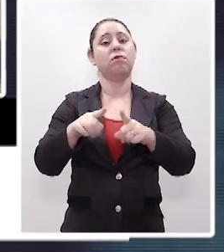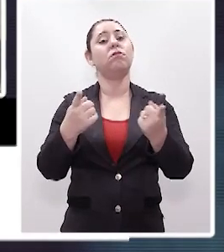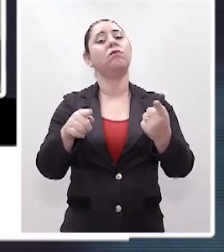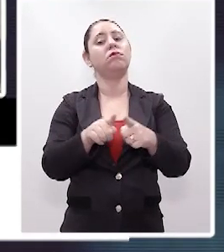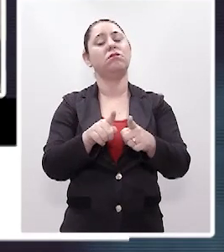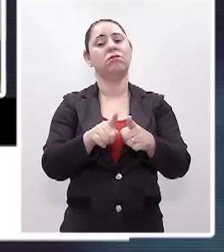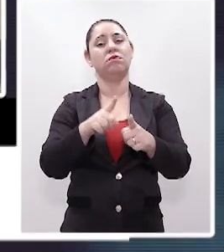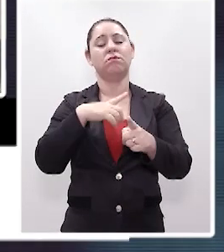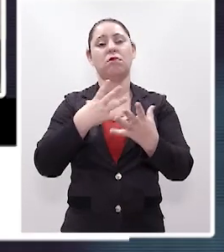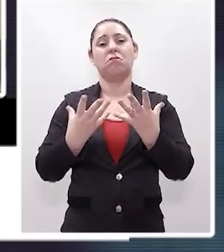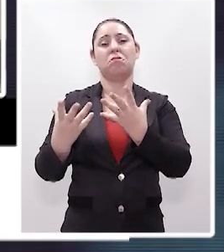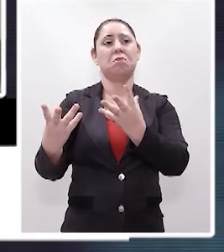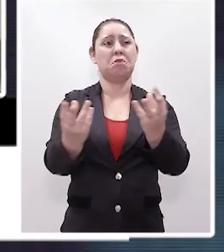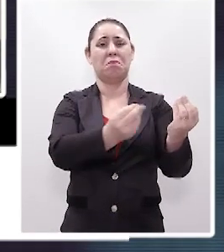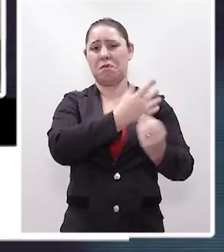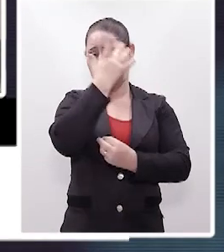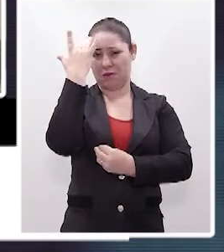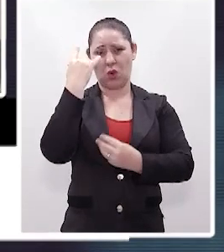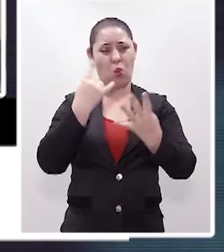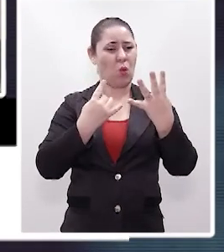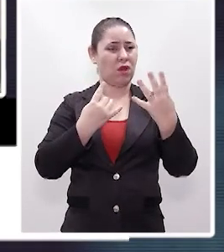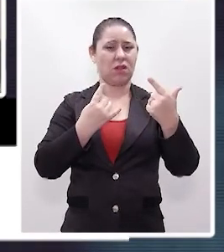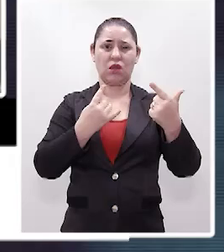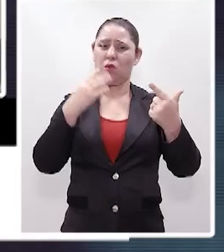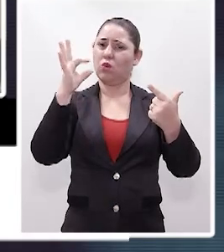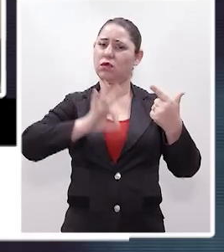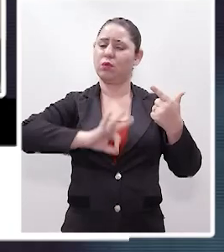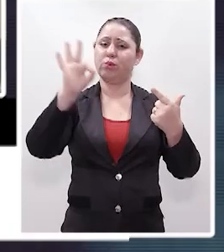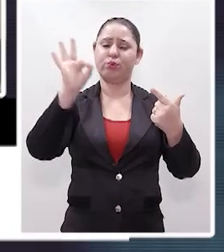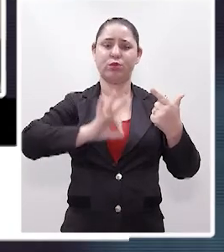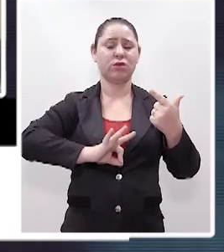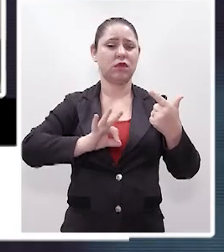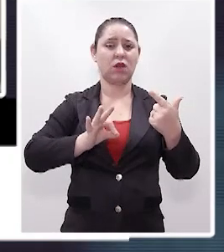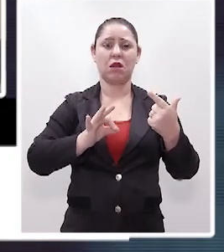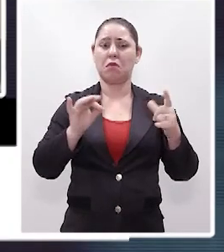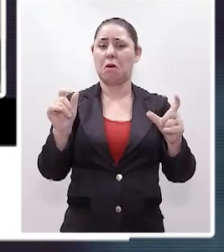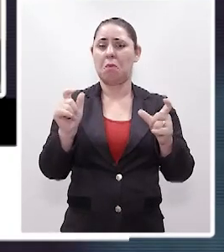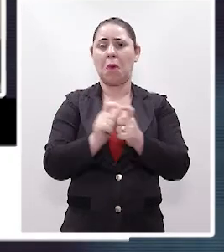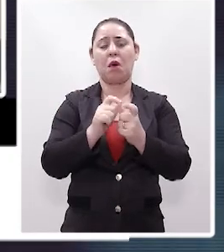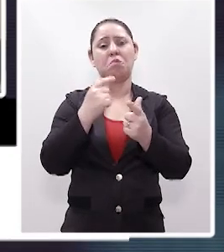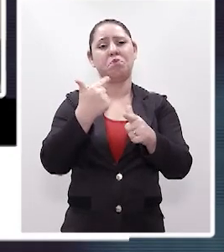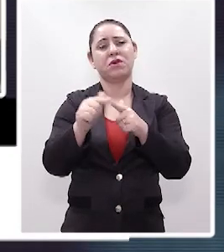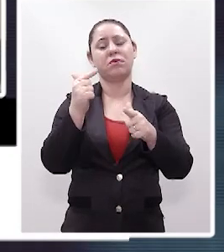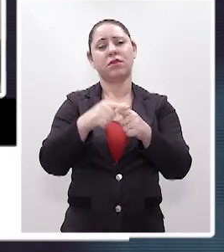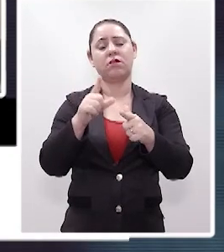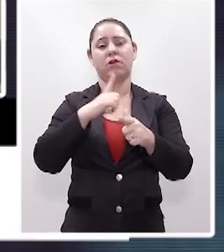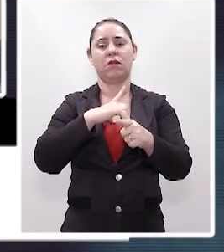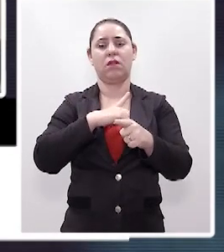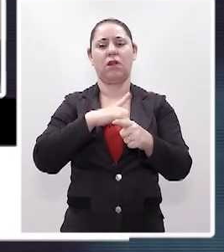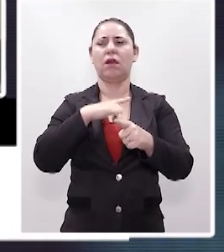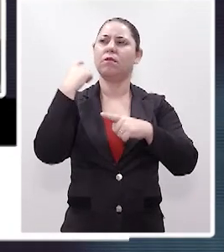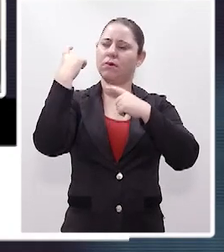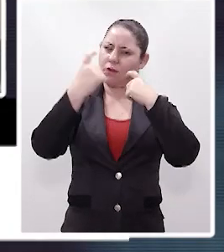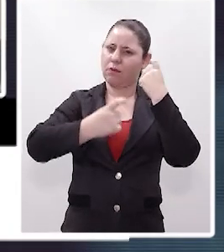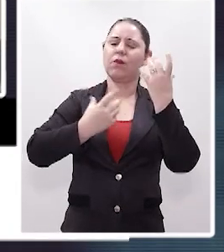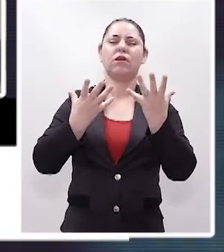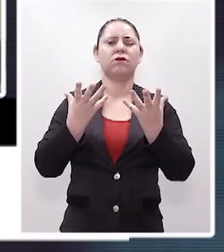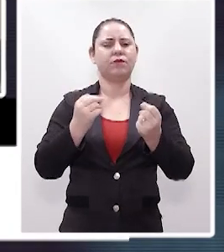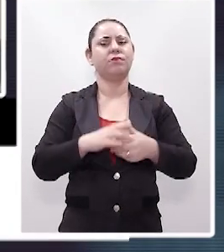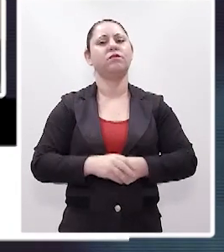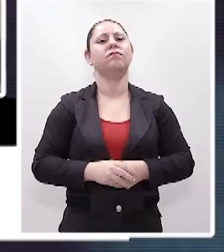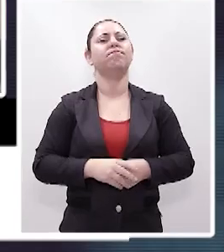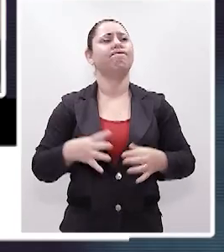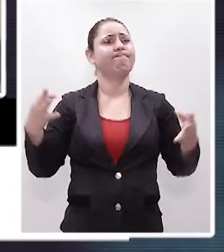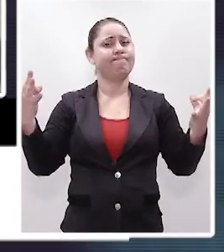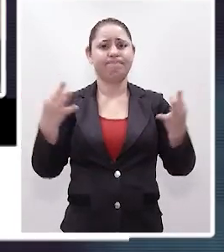assim teve muita gente, 42%, que tiveram acesso precário a isso. É muito preocupante quando a gente pensa a longo prazo,